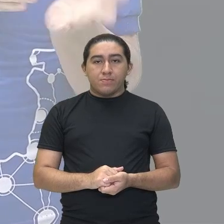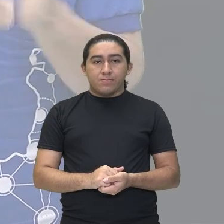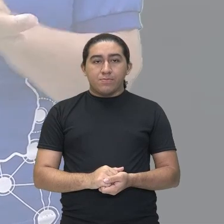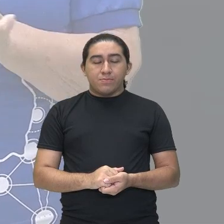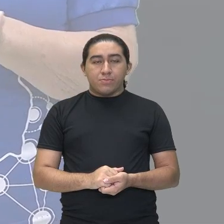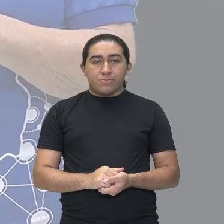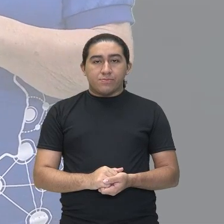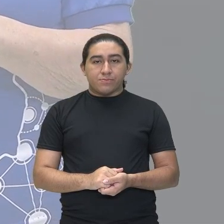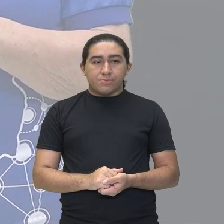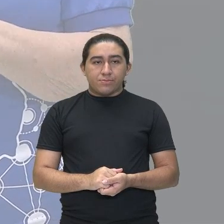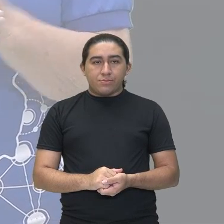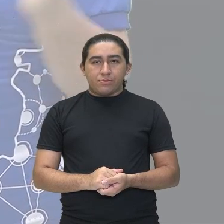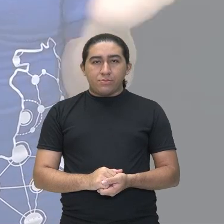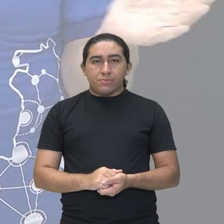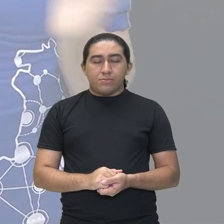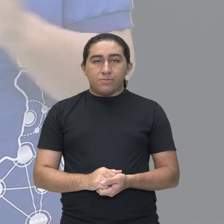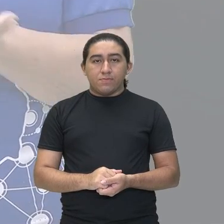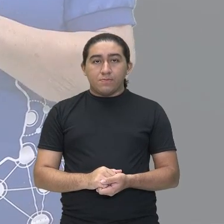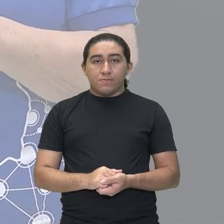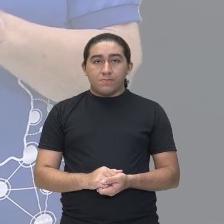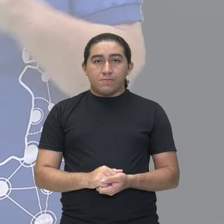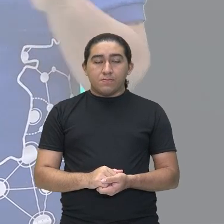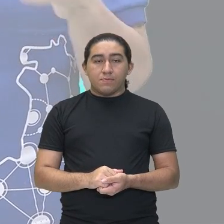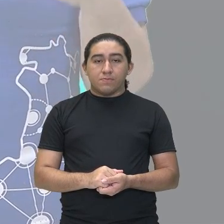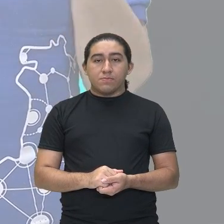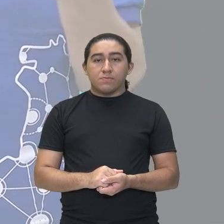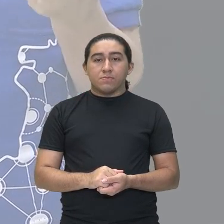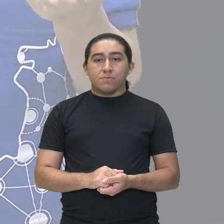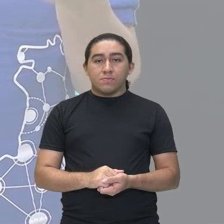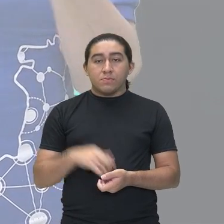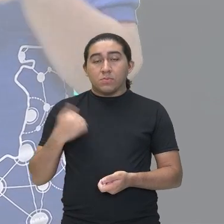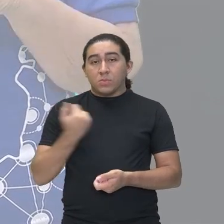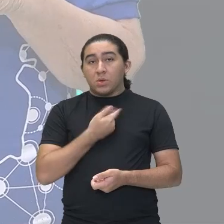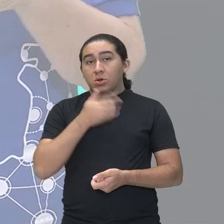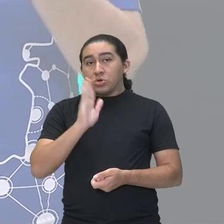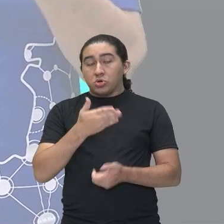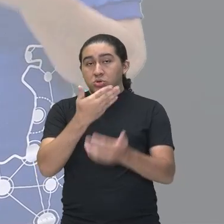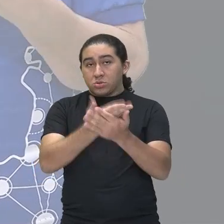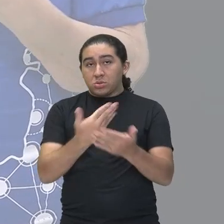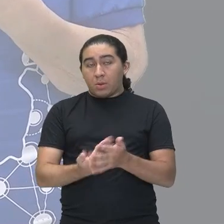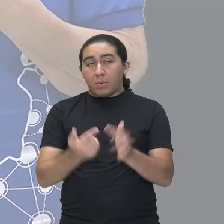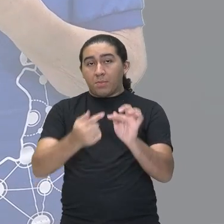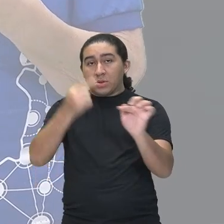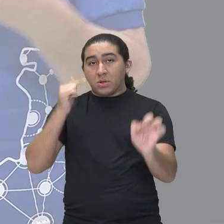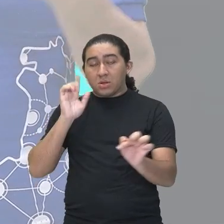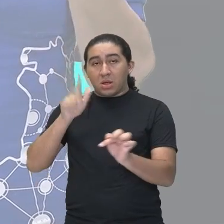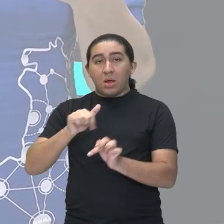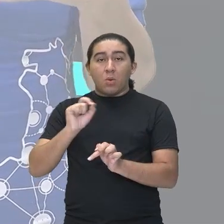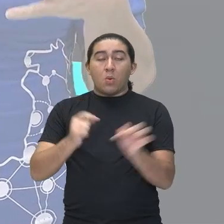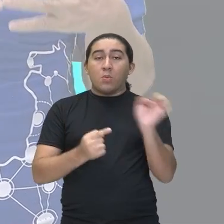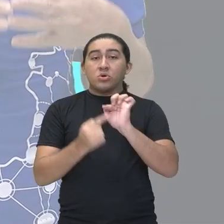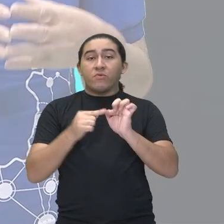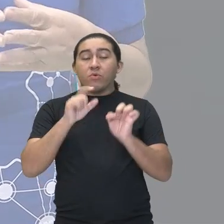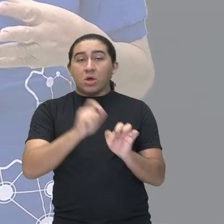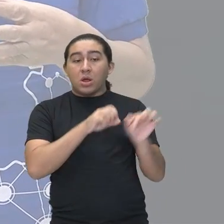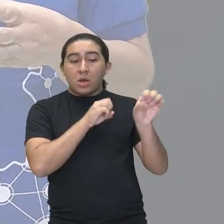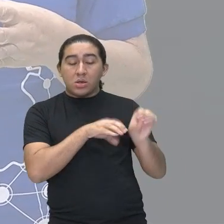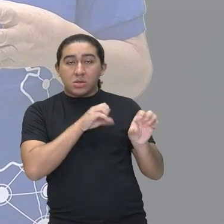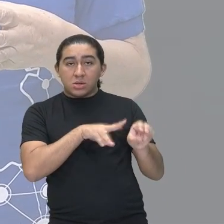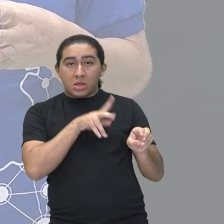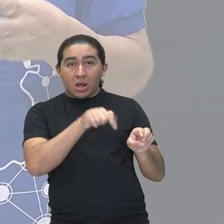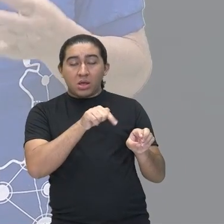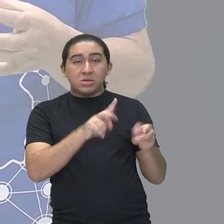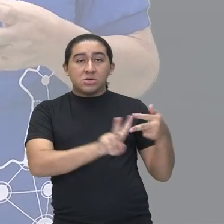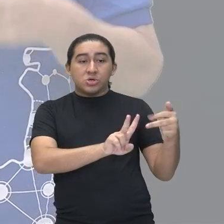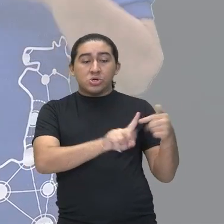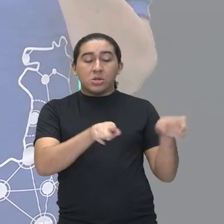em períodos literários anteriores que o objetivo de Portugal era catequizar os índios e escravizar os índios,